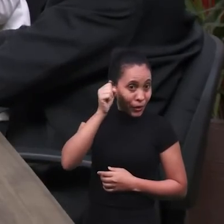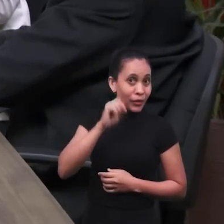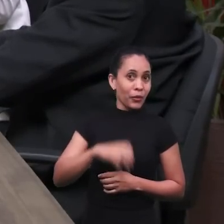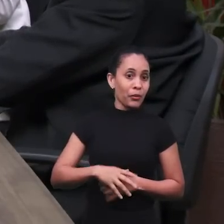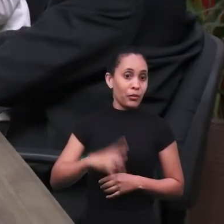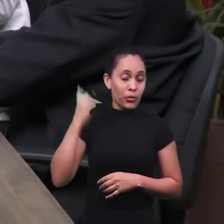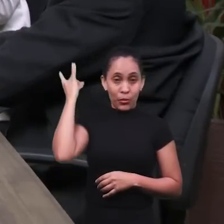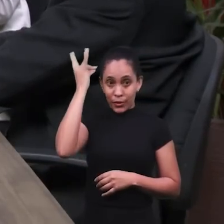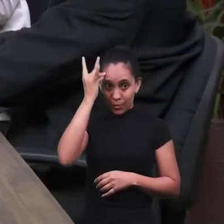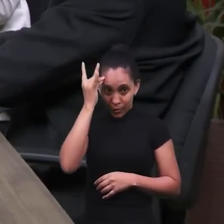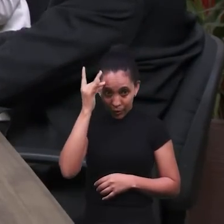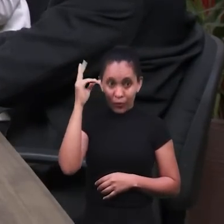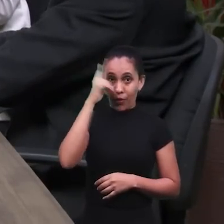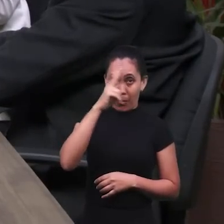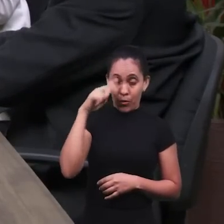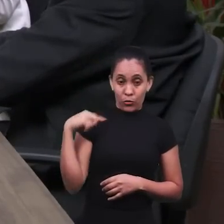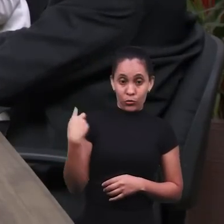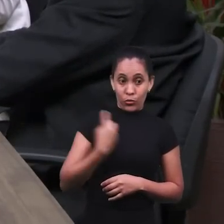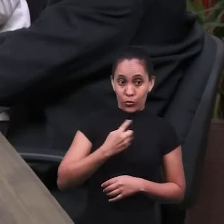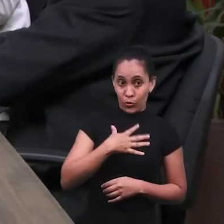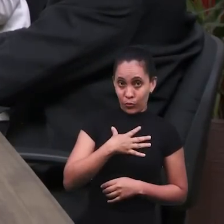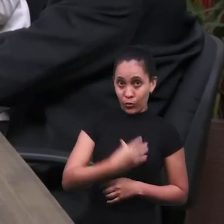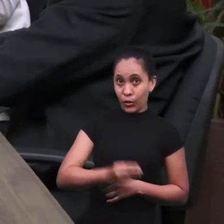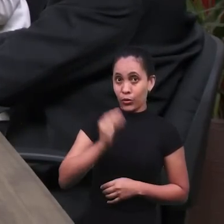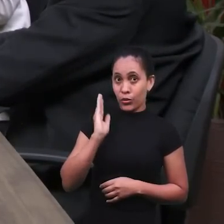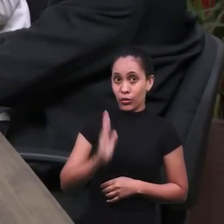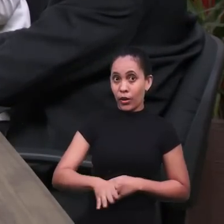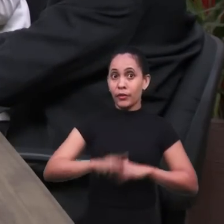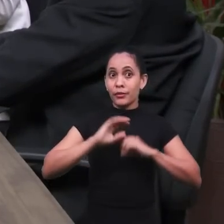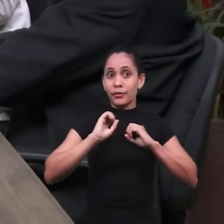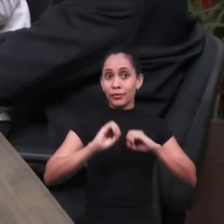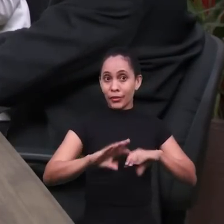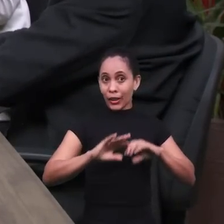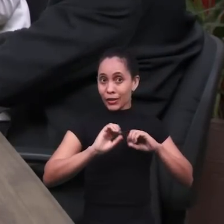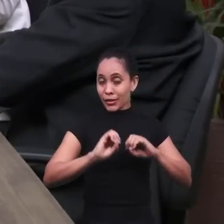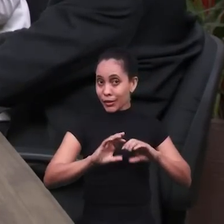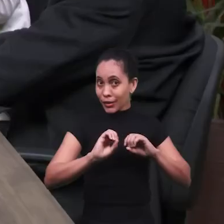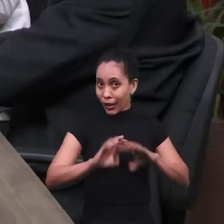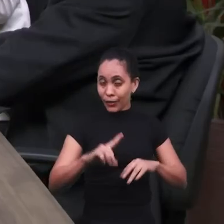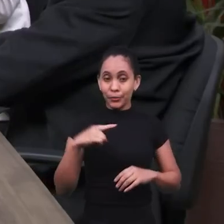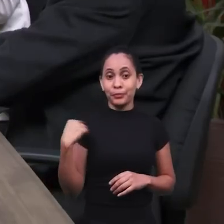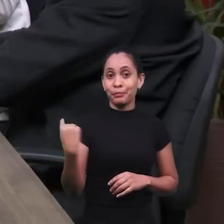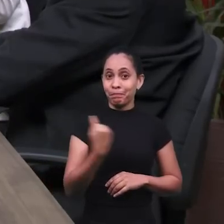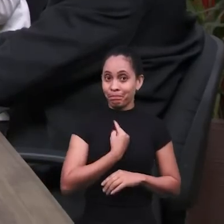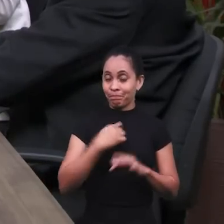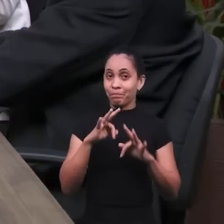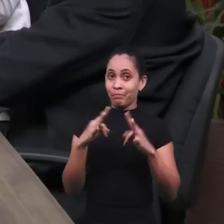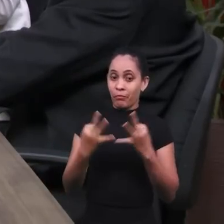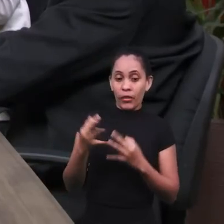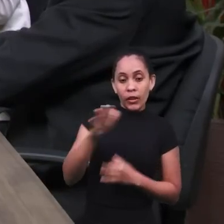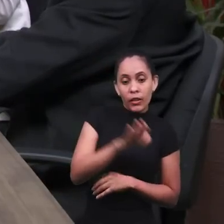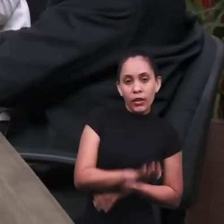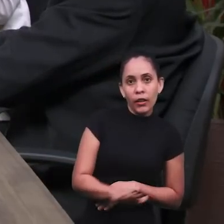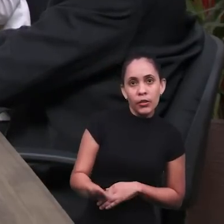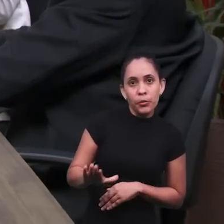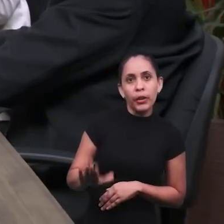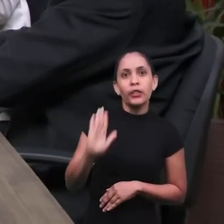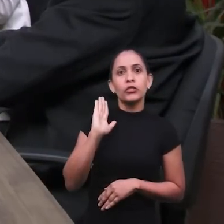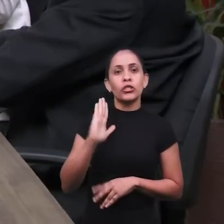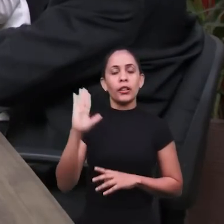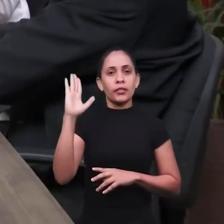Então o Espírito Santo vai lembrar os nossos filhos daquilo que ele já ouviu quando nós, como pais, desde